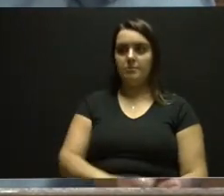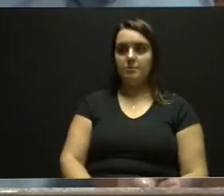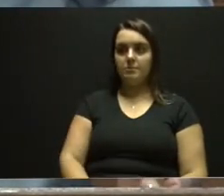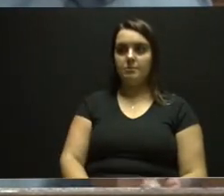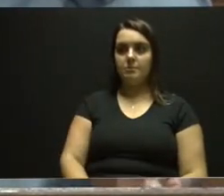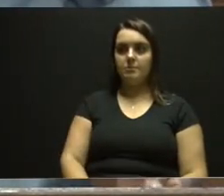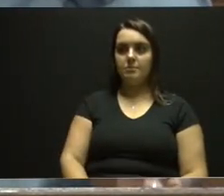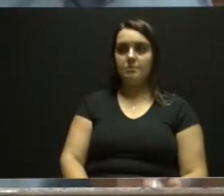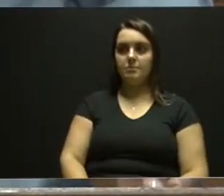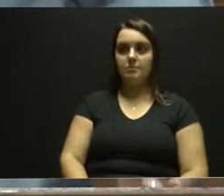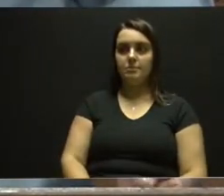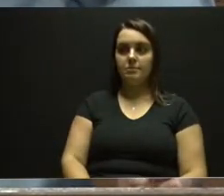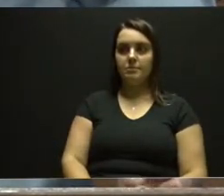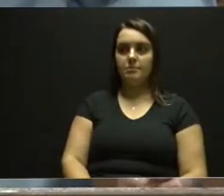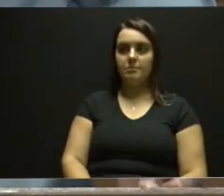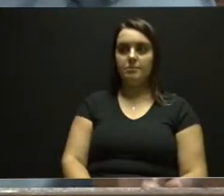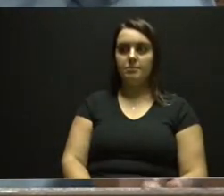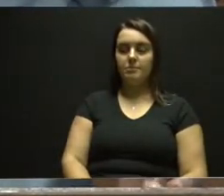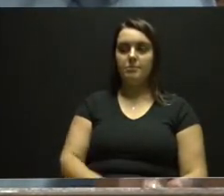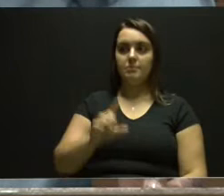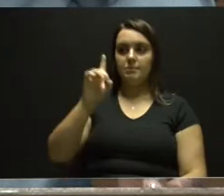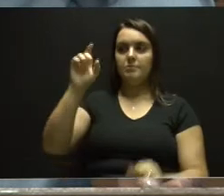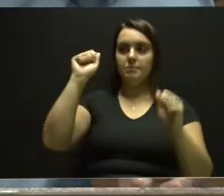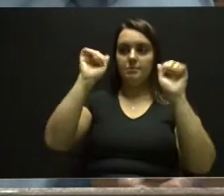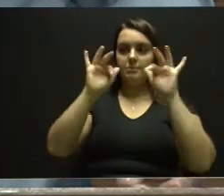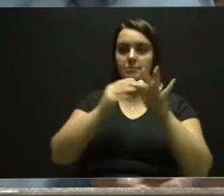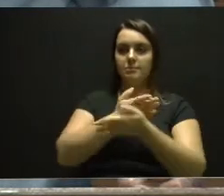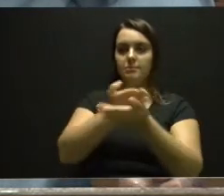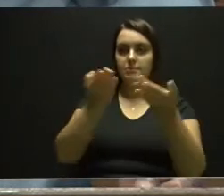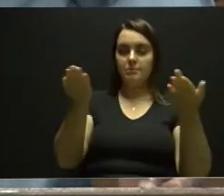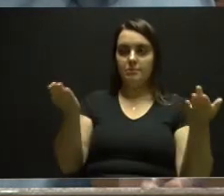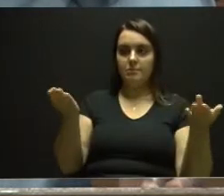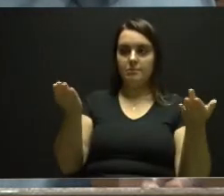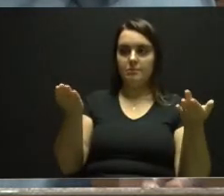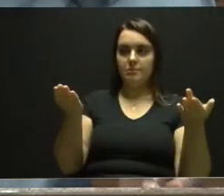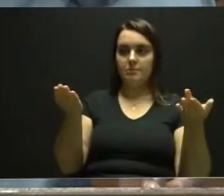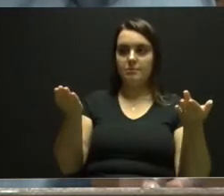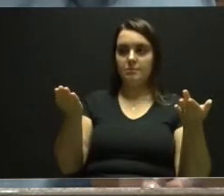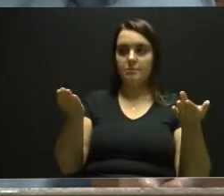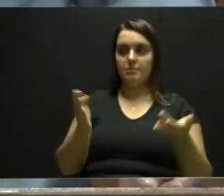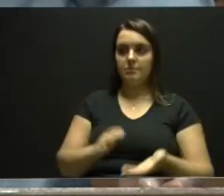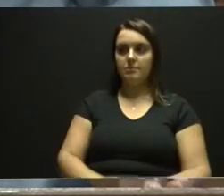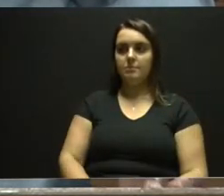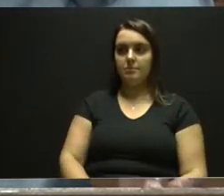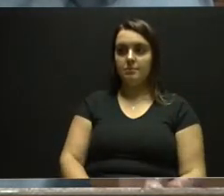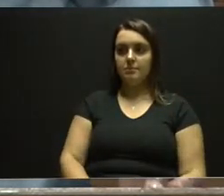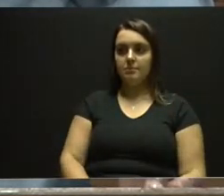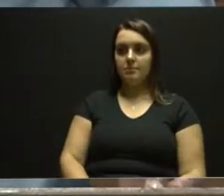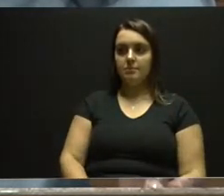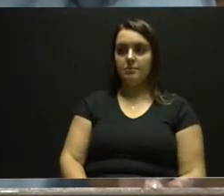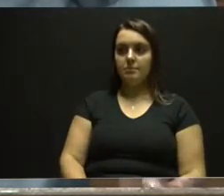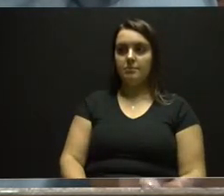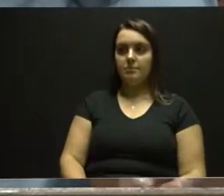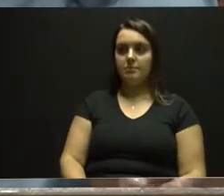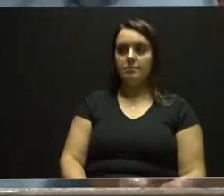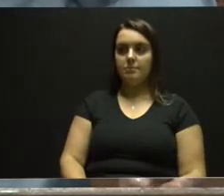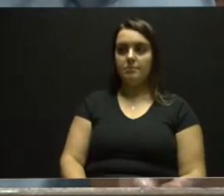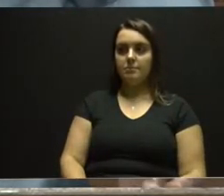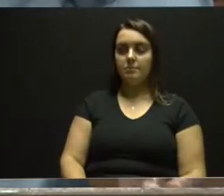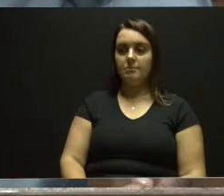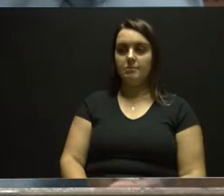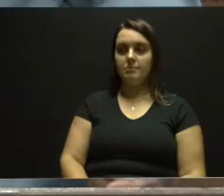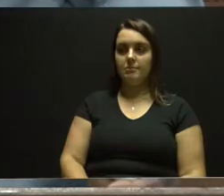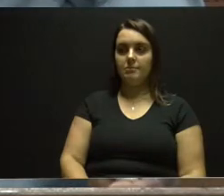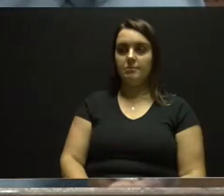pio deus abençoe a todos deus abençoe a todos independente